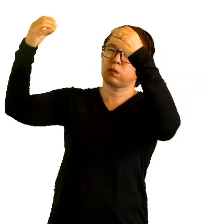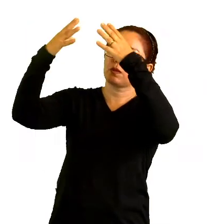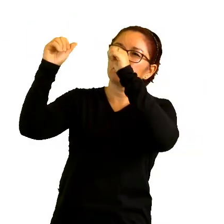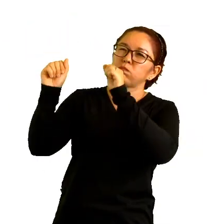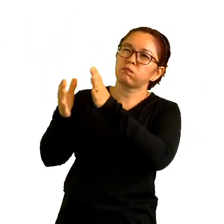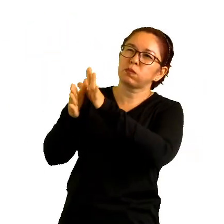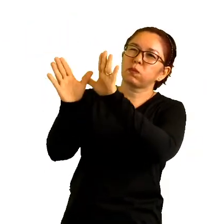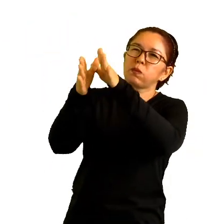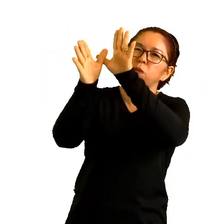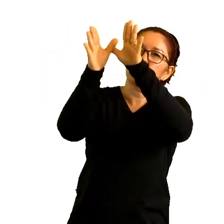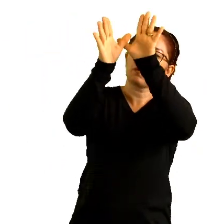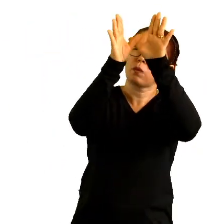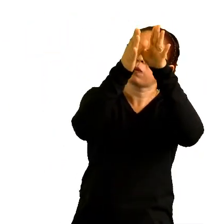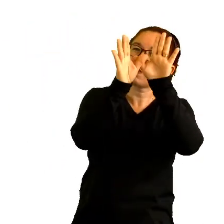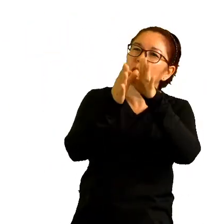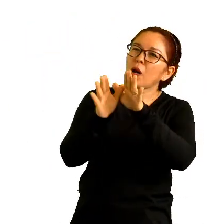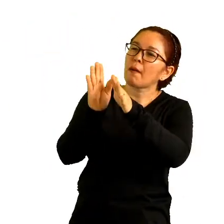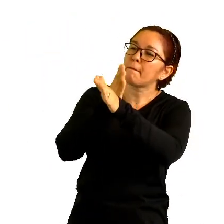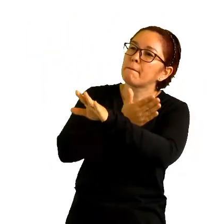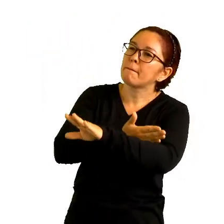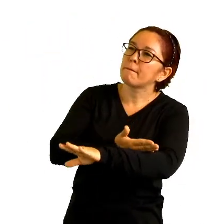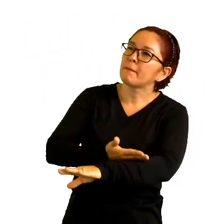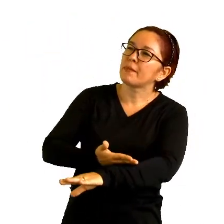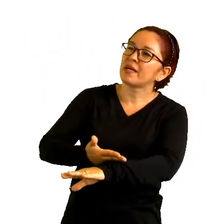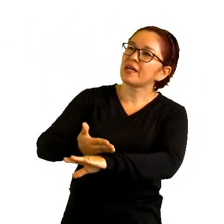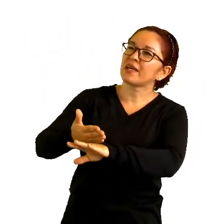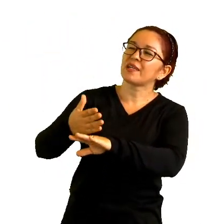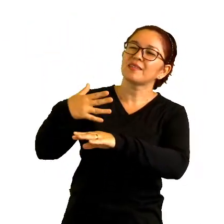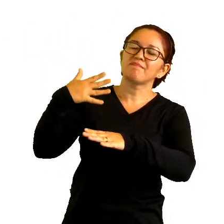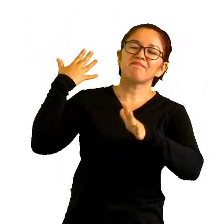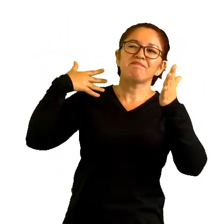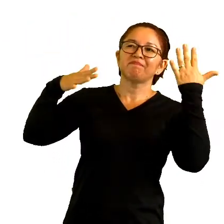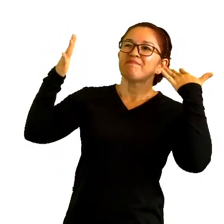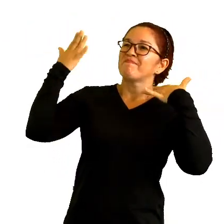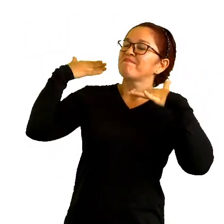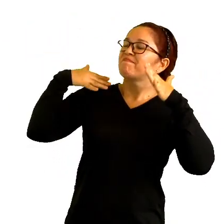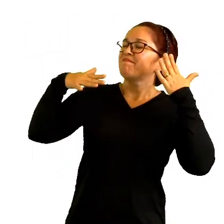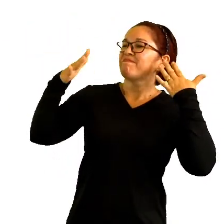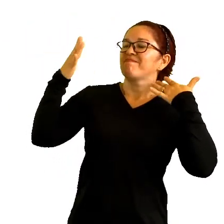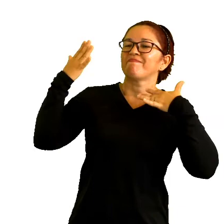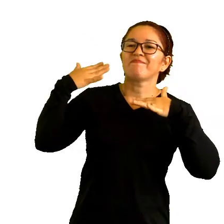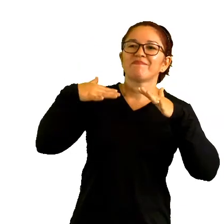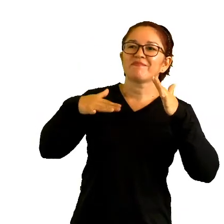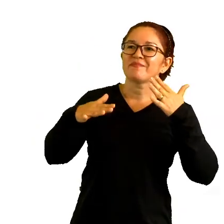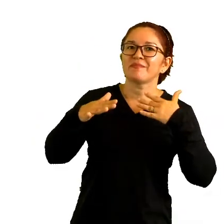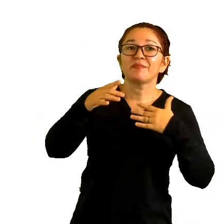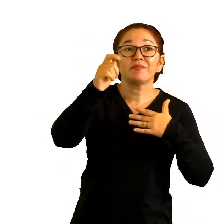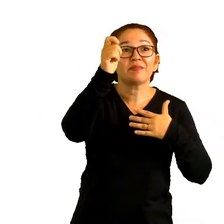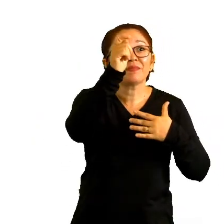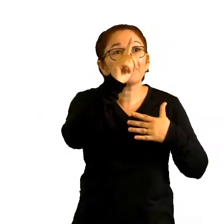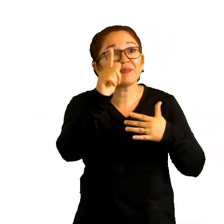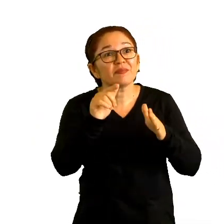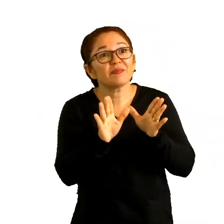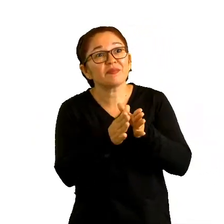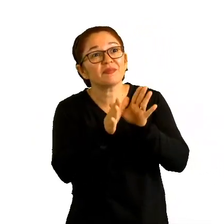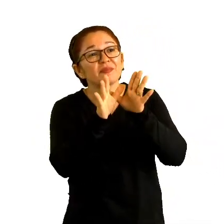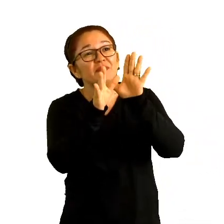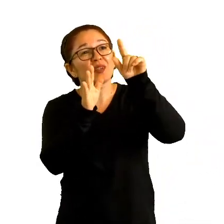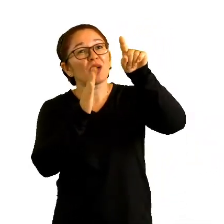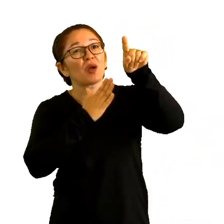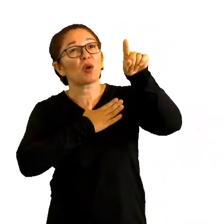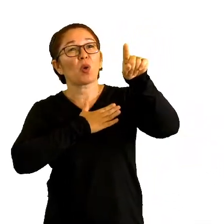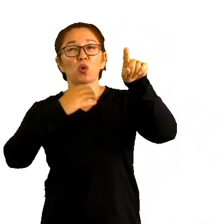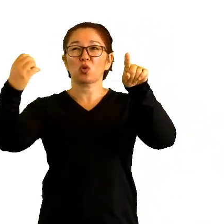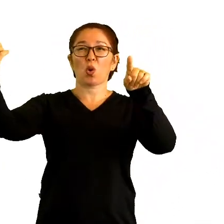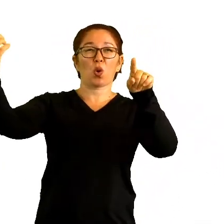borboletas. Borboletas brancas são alegres e francas, borboletas azuis gostam muito de